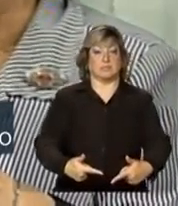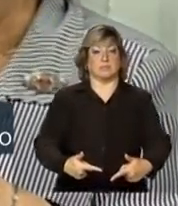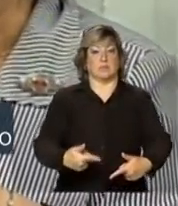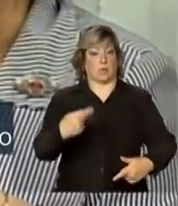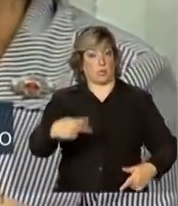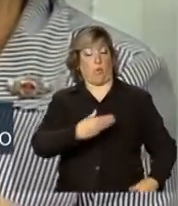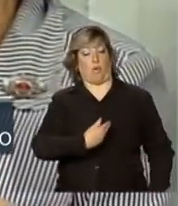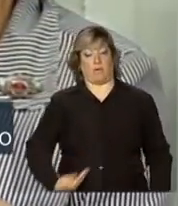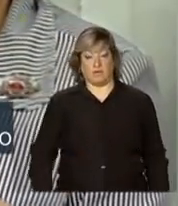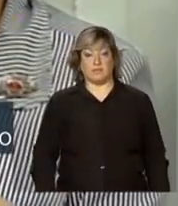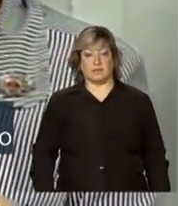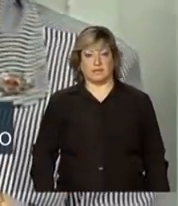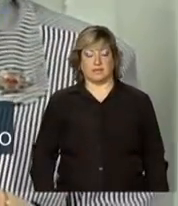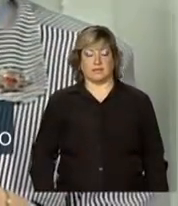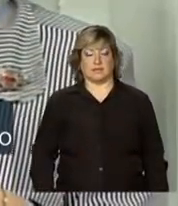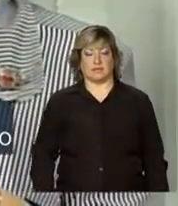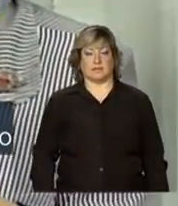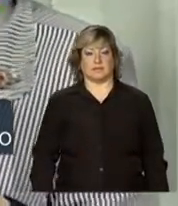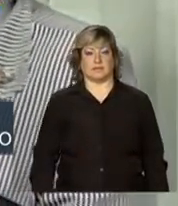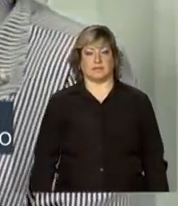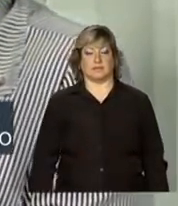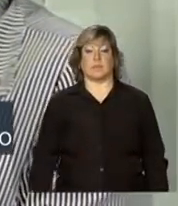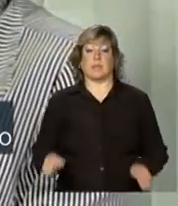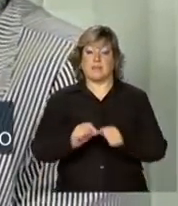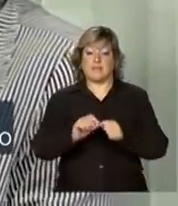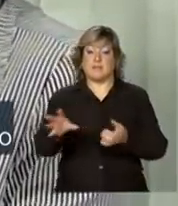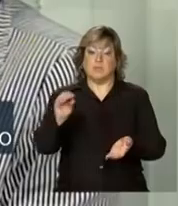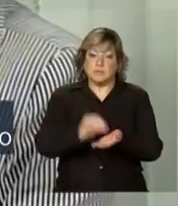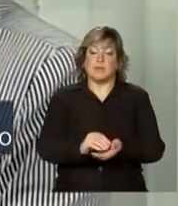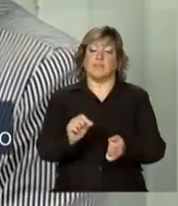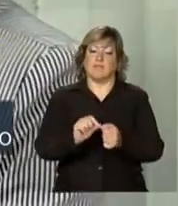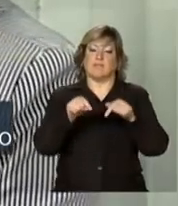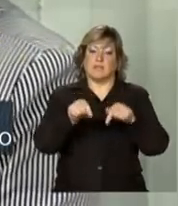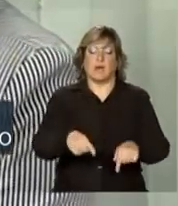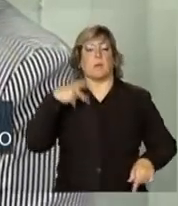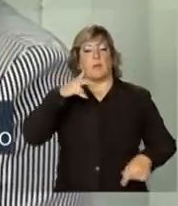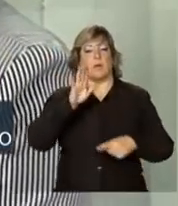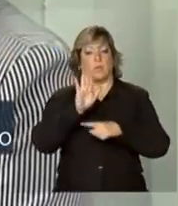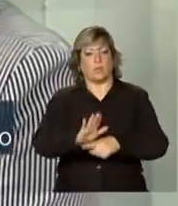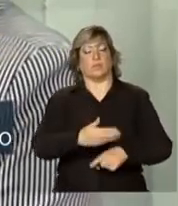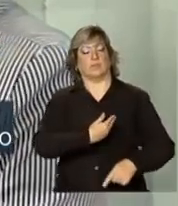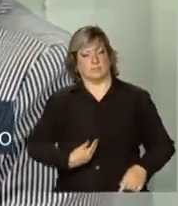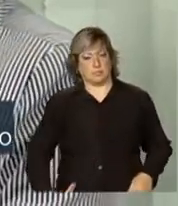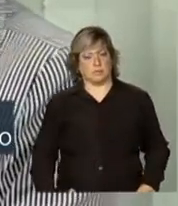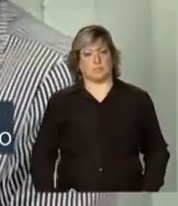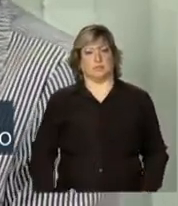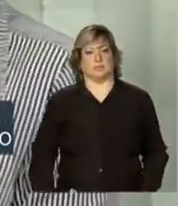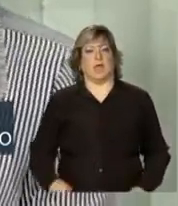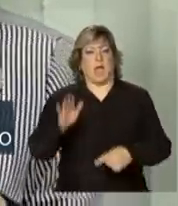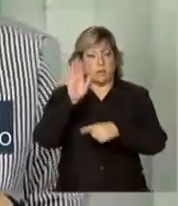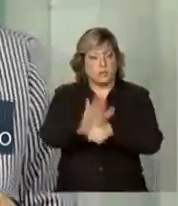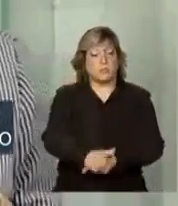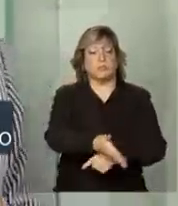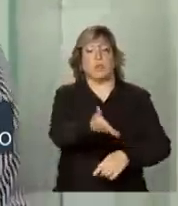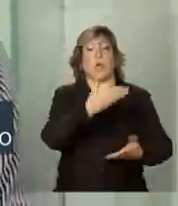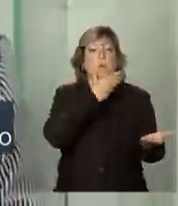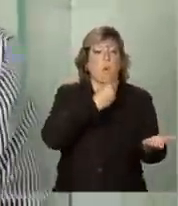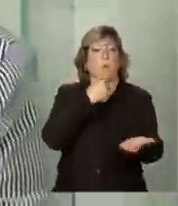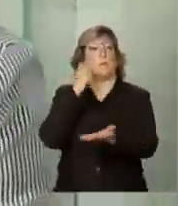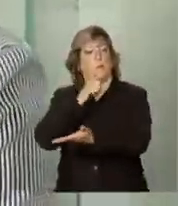do governo, né, implementar e executar políticas públicas para homens